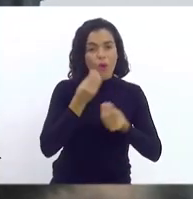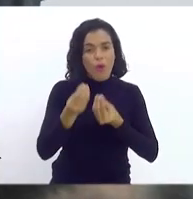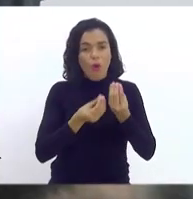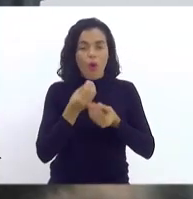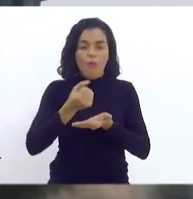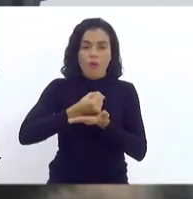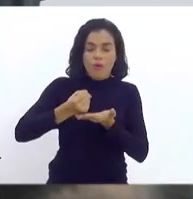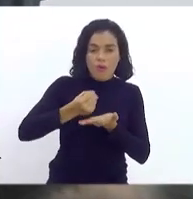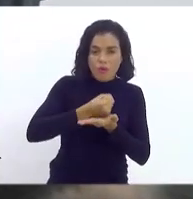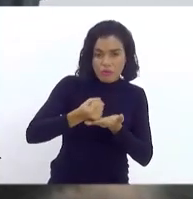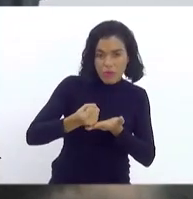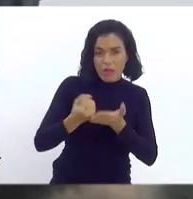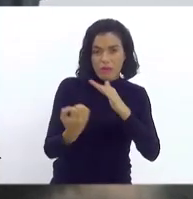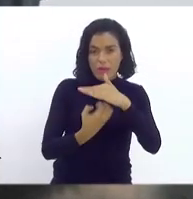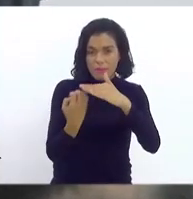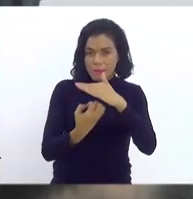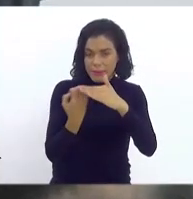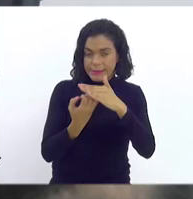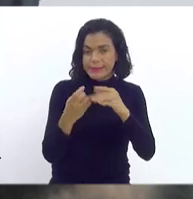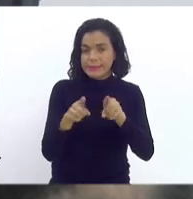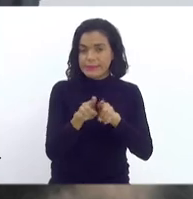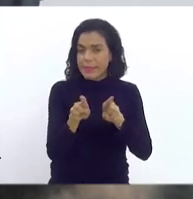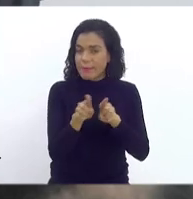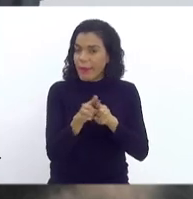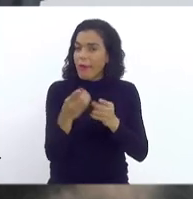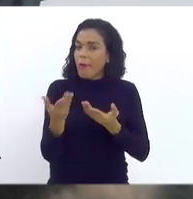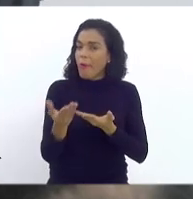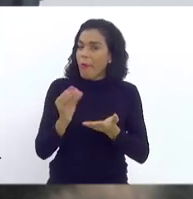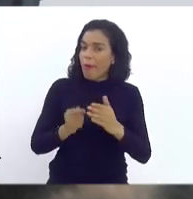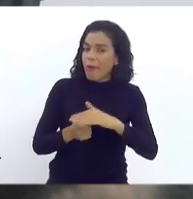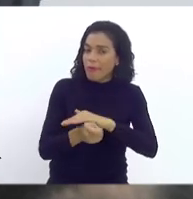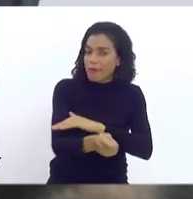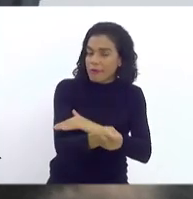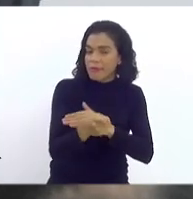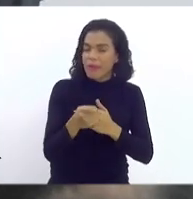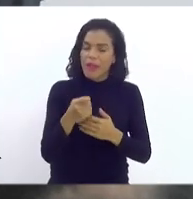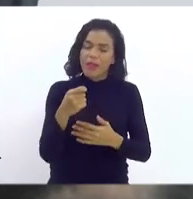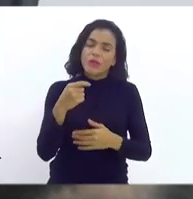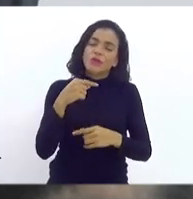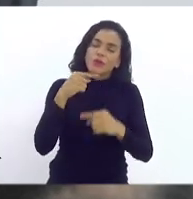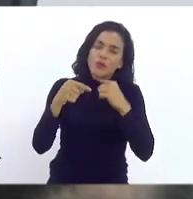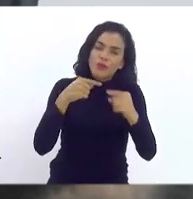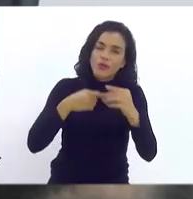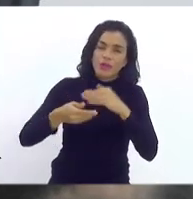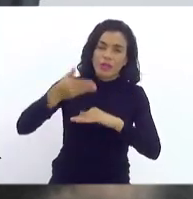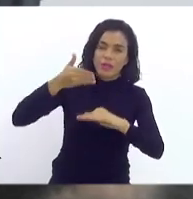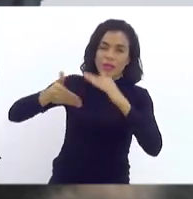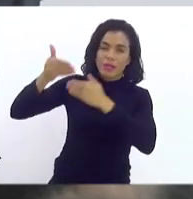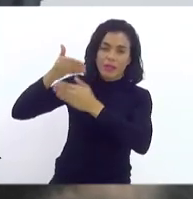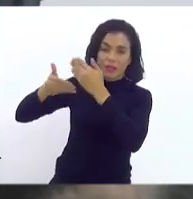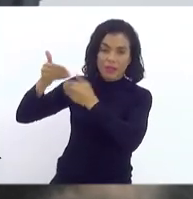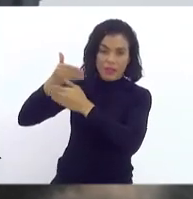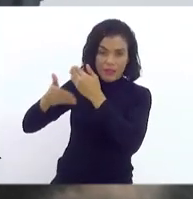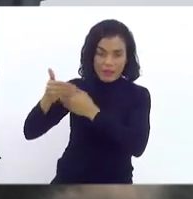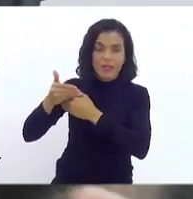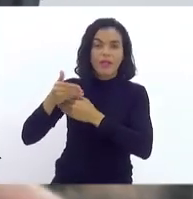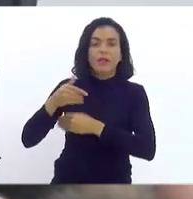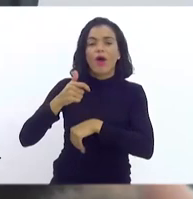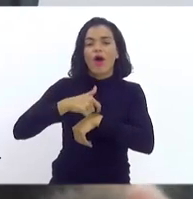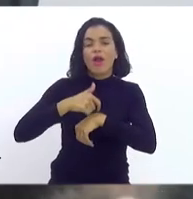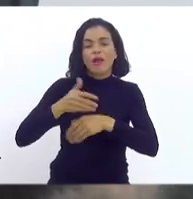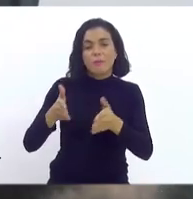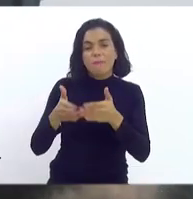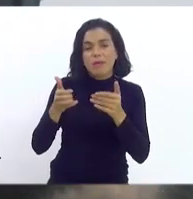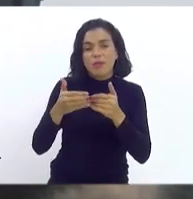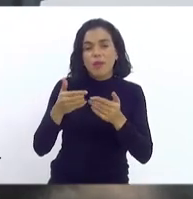concessionado e quais os planos de investimento, enfim, aquelas dúvidas que já foram suscitadas por ocasião do pedido de entrega